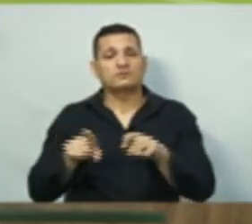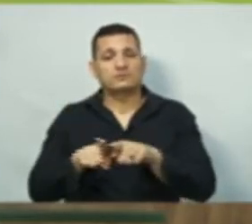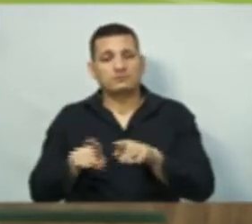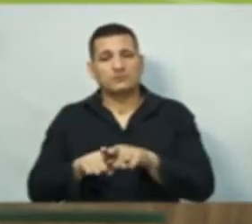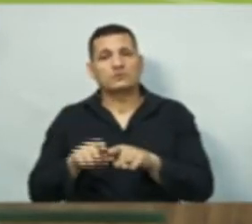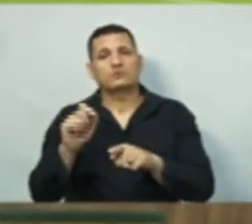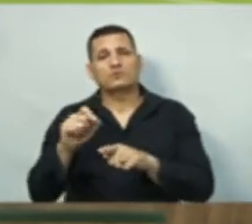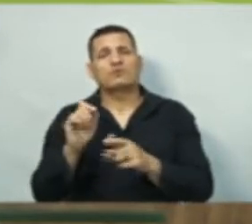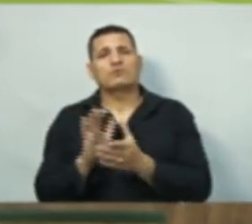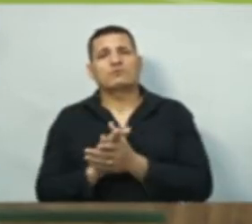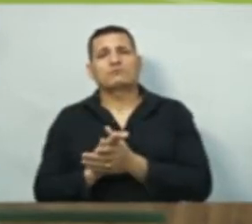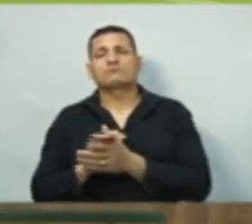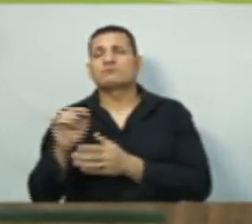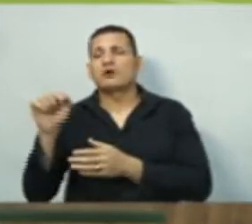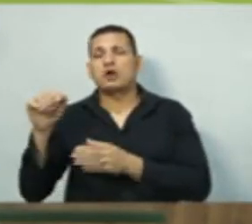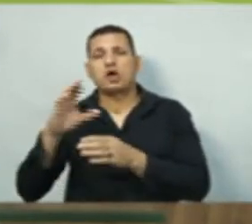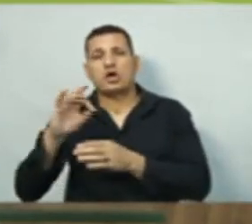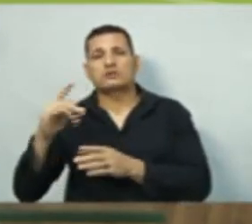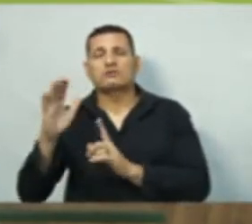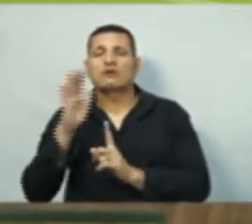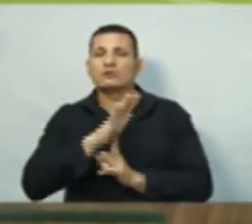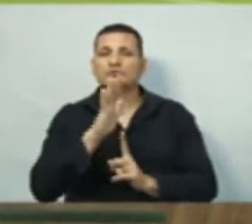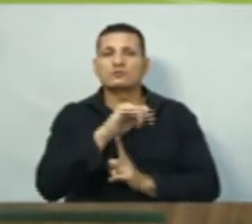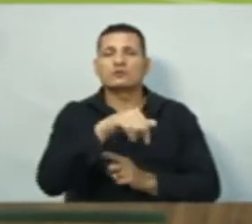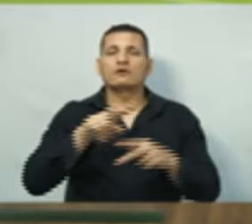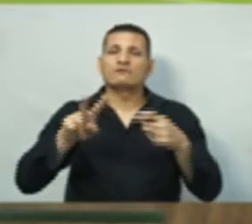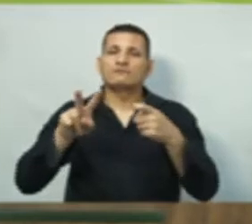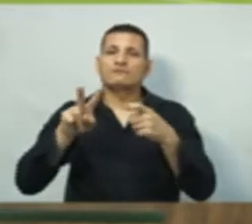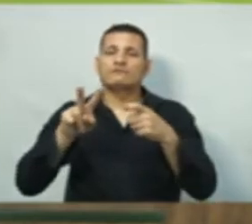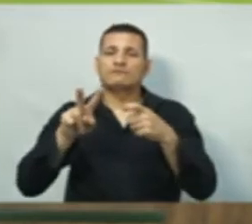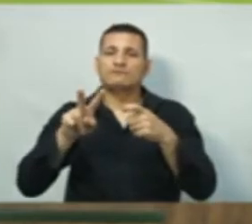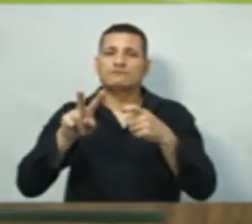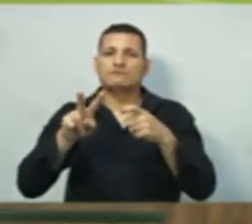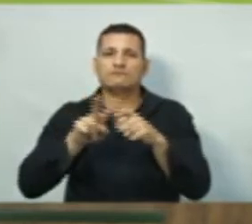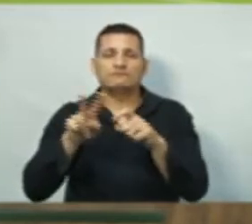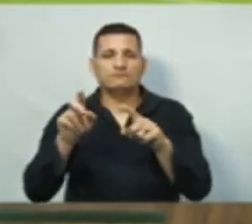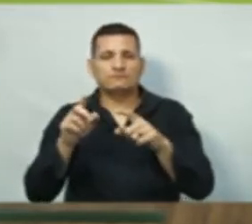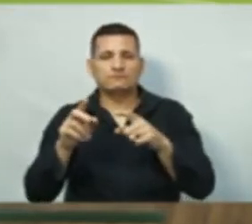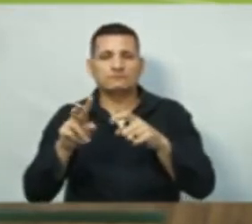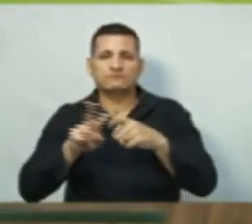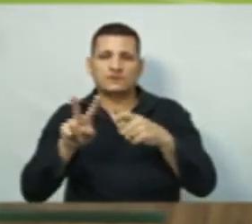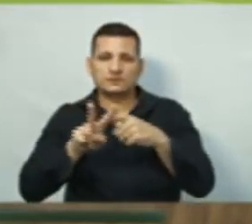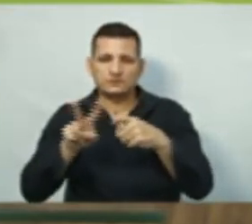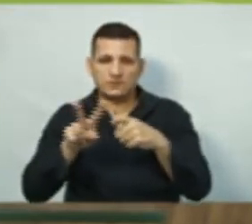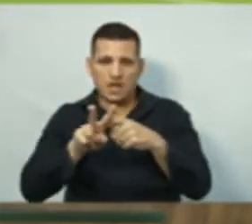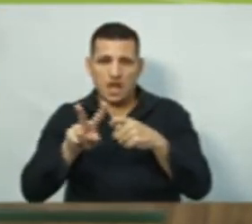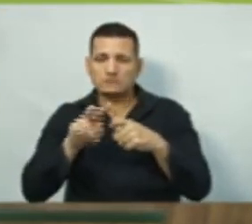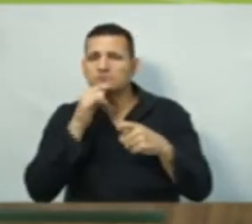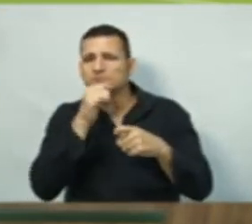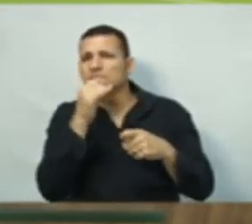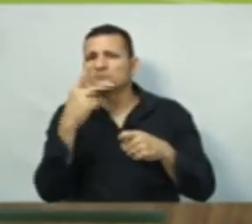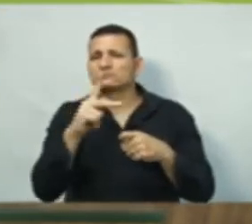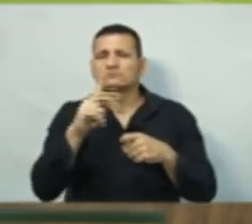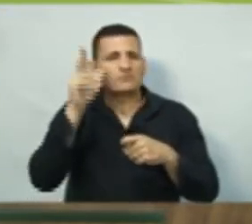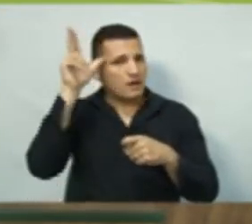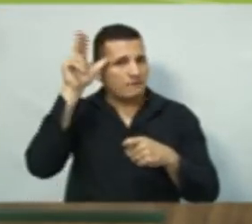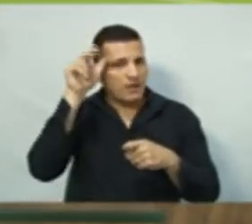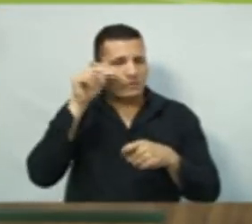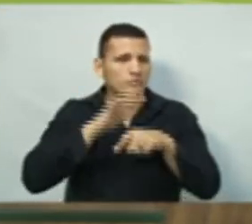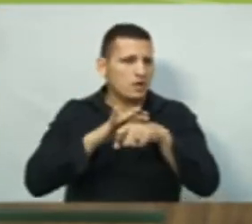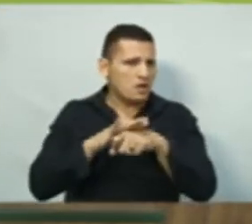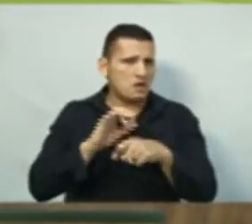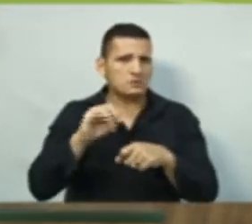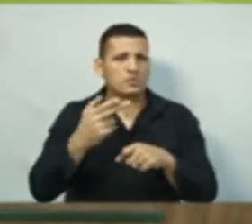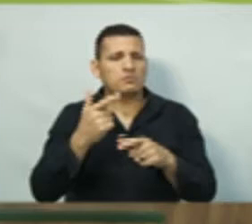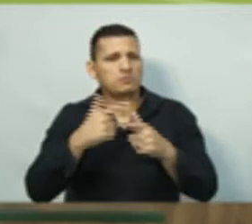assistência veterinária para os produtores de leite. Aí, se sua vaca estiver doente, se o seu cavalo estiver doente, se você tiver com algum problema no